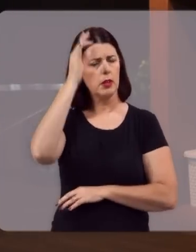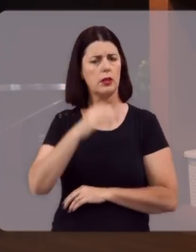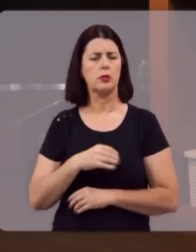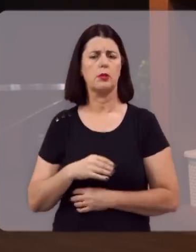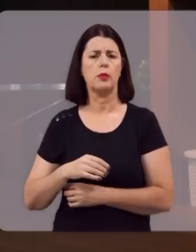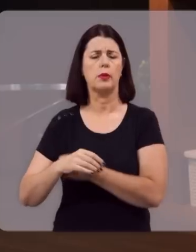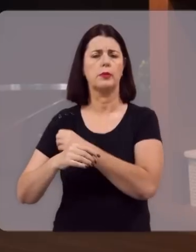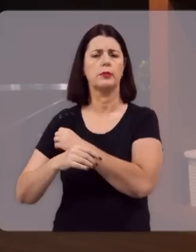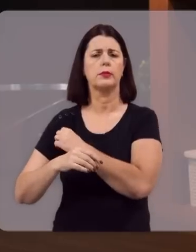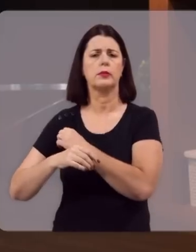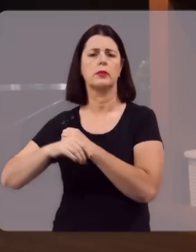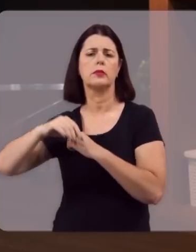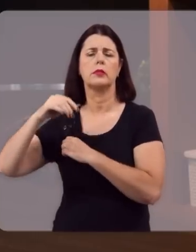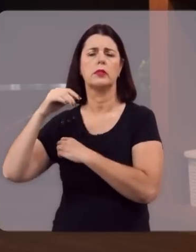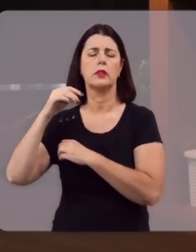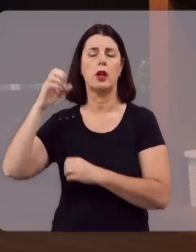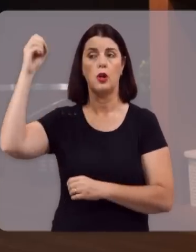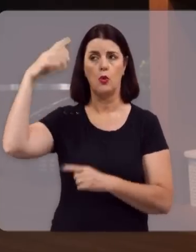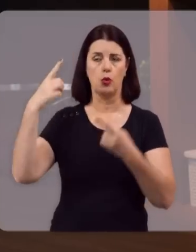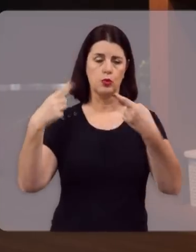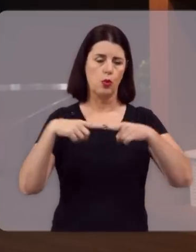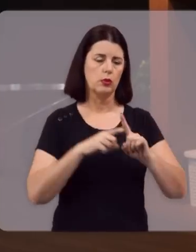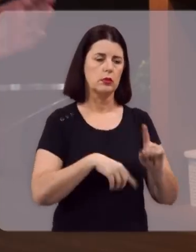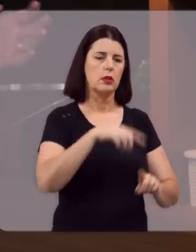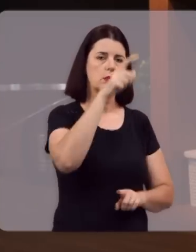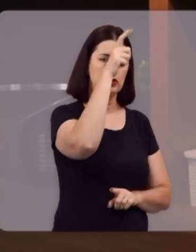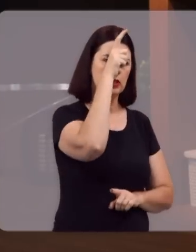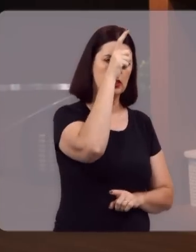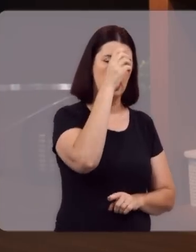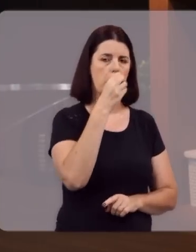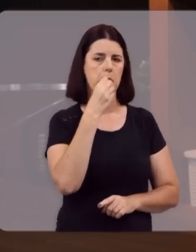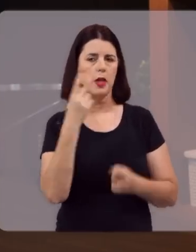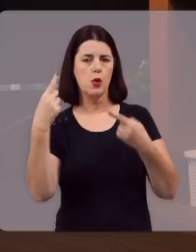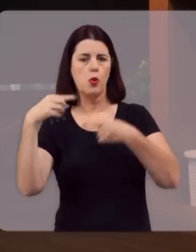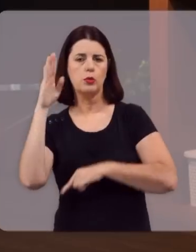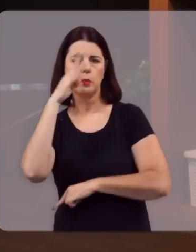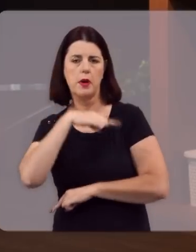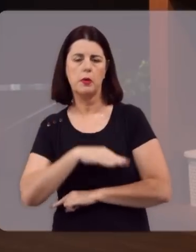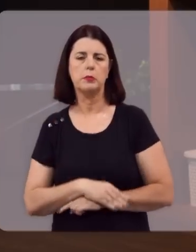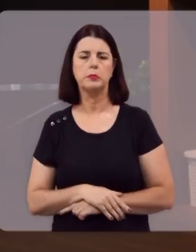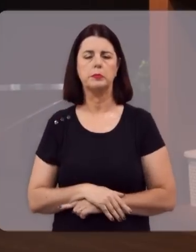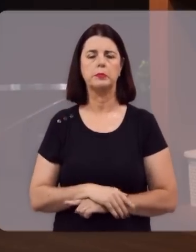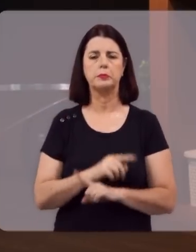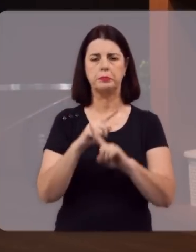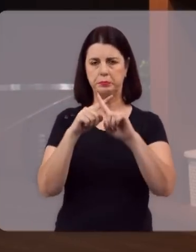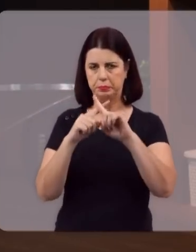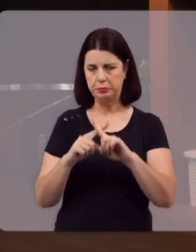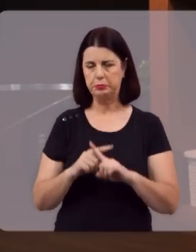espiritual, da luz contra as trevas, do bem contra o mal,